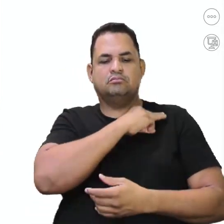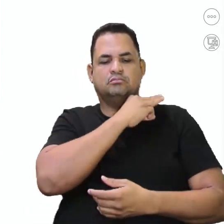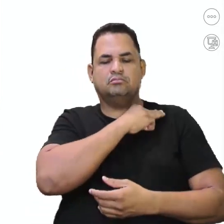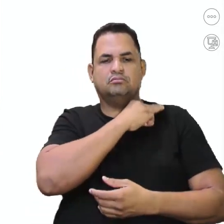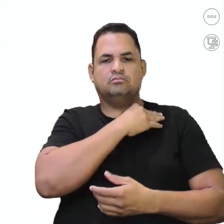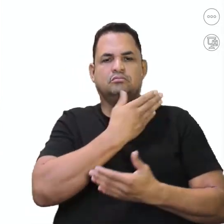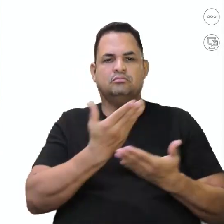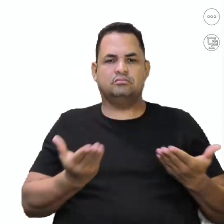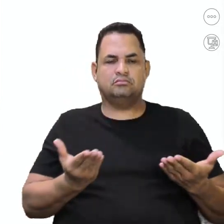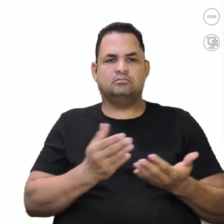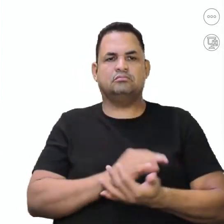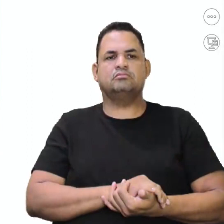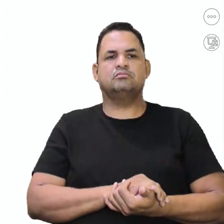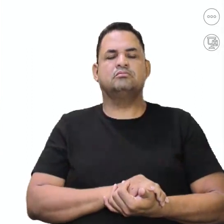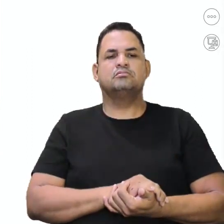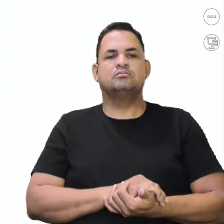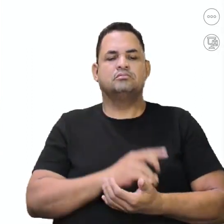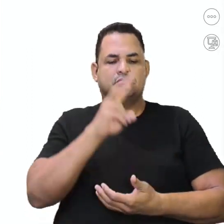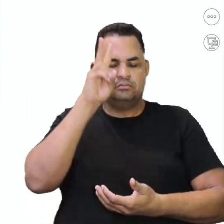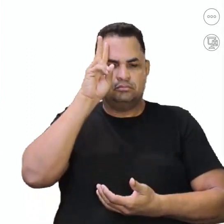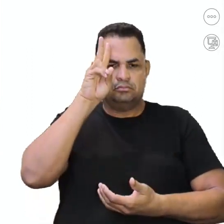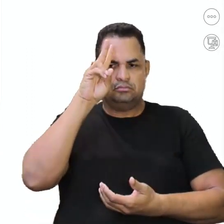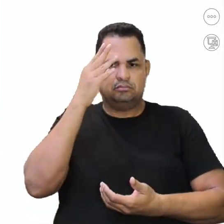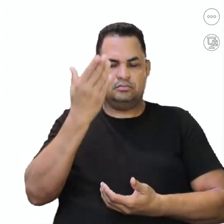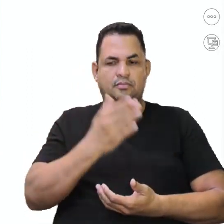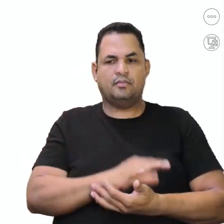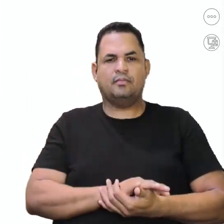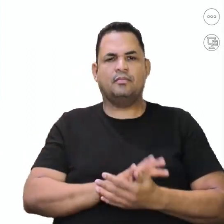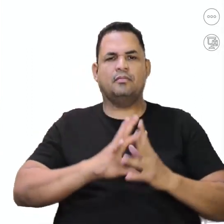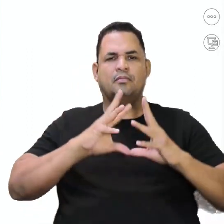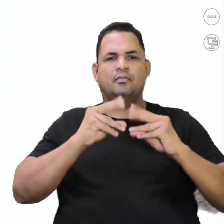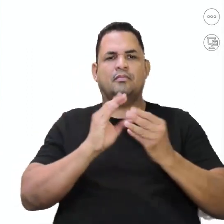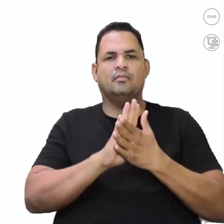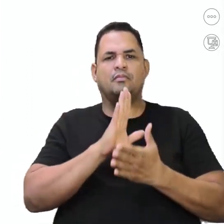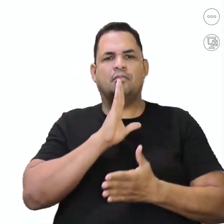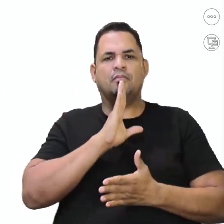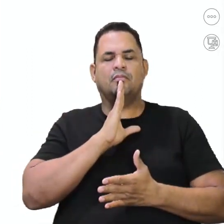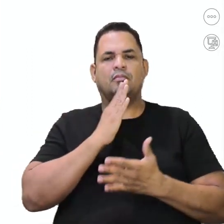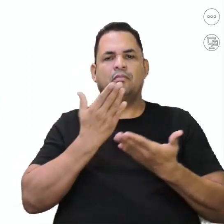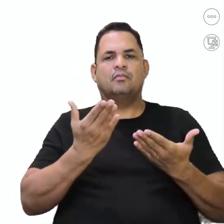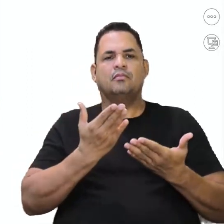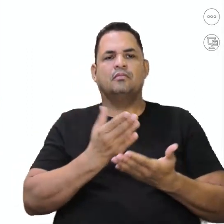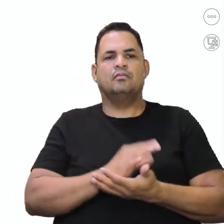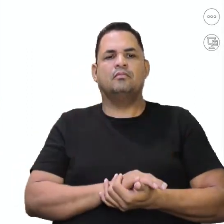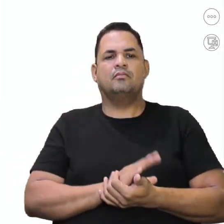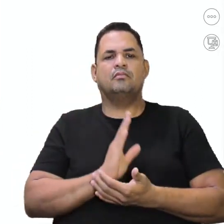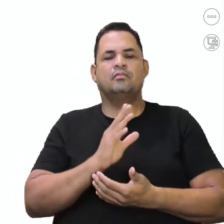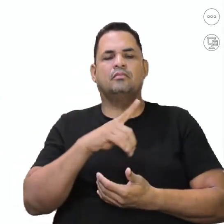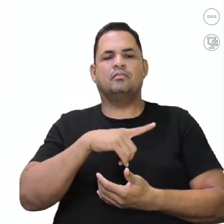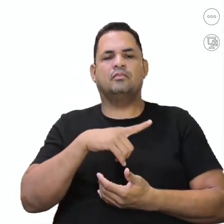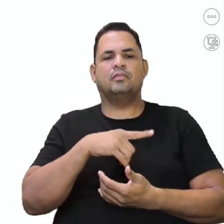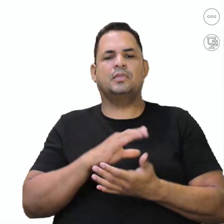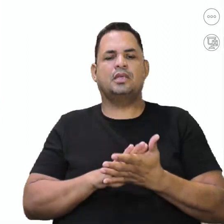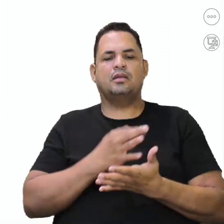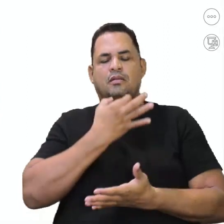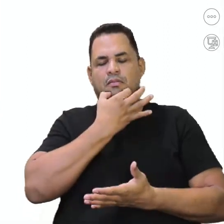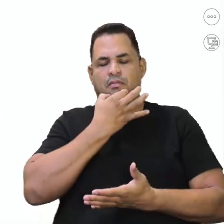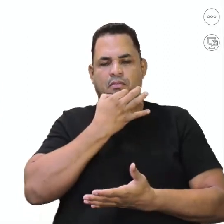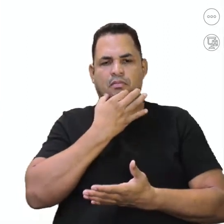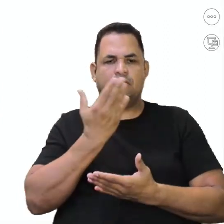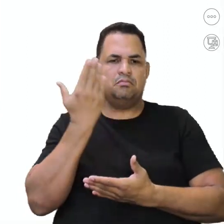ensino médio. Lembrando o seguinte, todo conhecimento que você já teve de